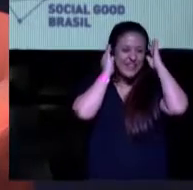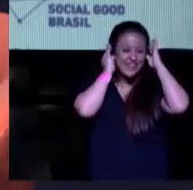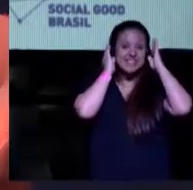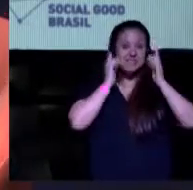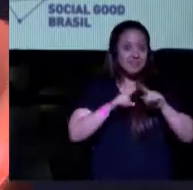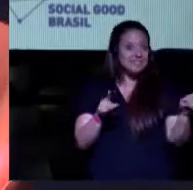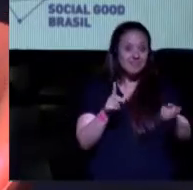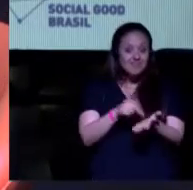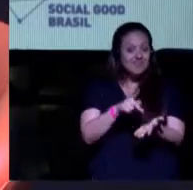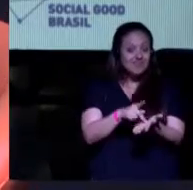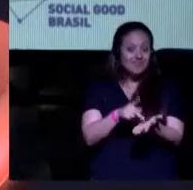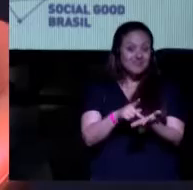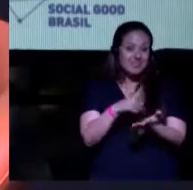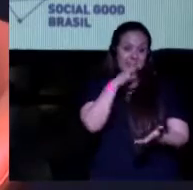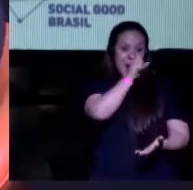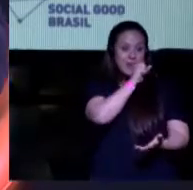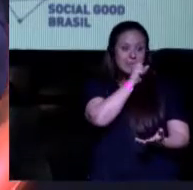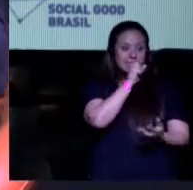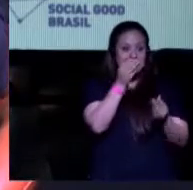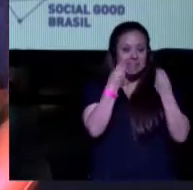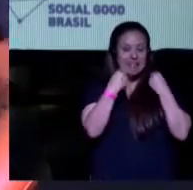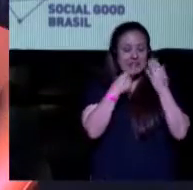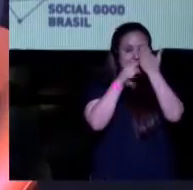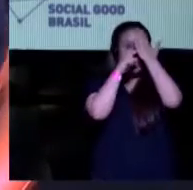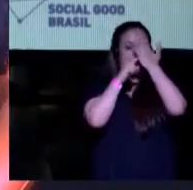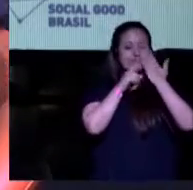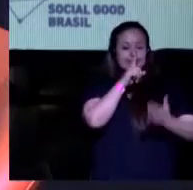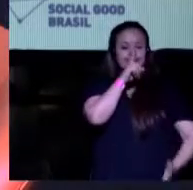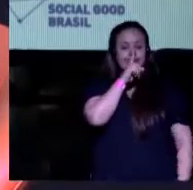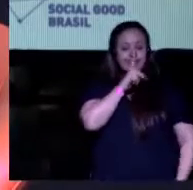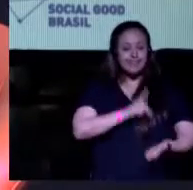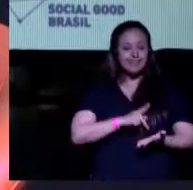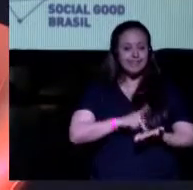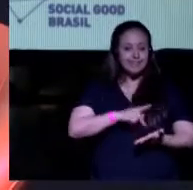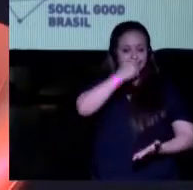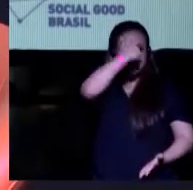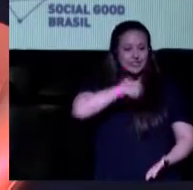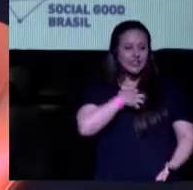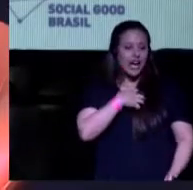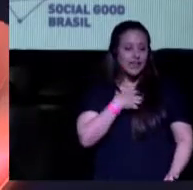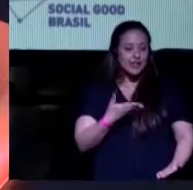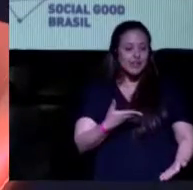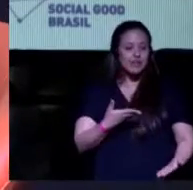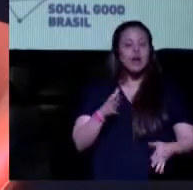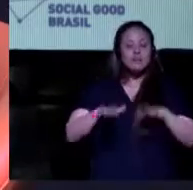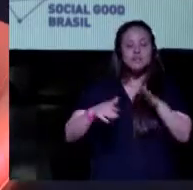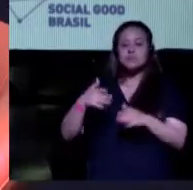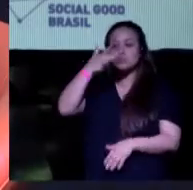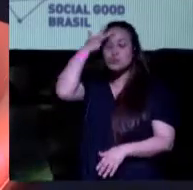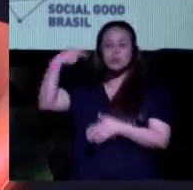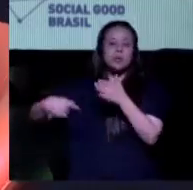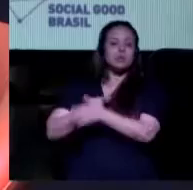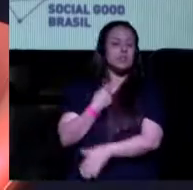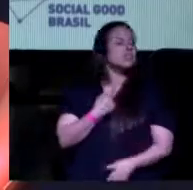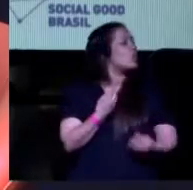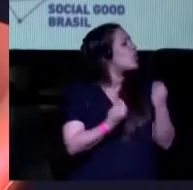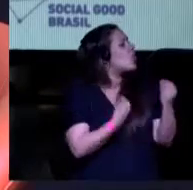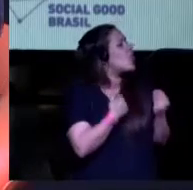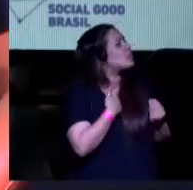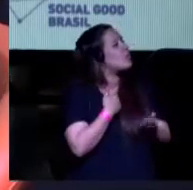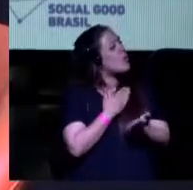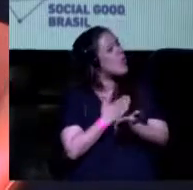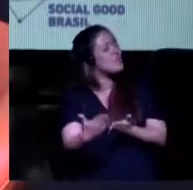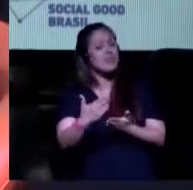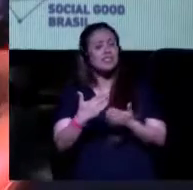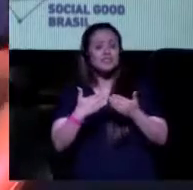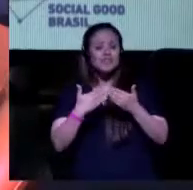si mesmo e tenho outras coisas que muitas pessoas me perguntam é onde eu devo começar por onde muitas pessoas jovens aqui na sala e vocês